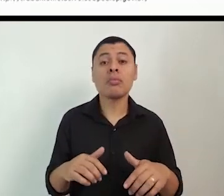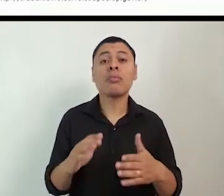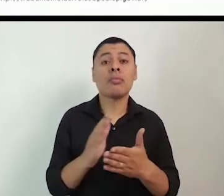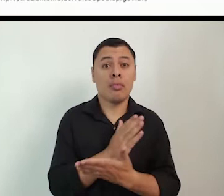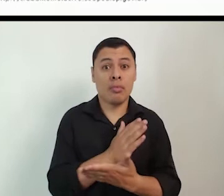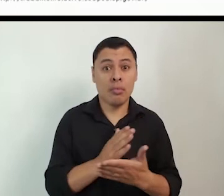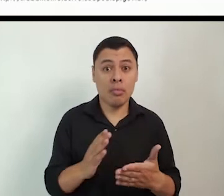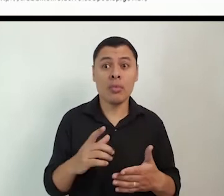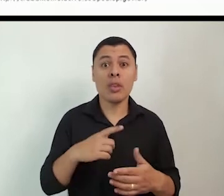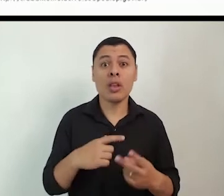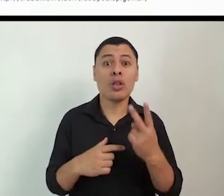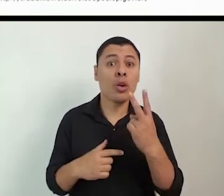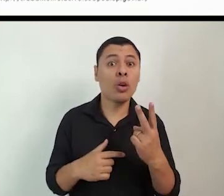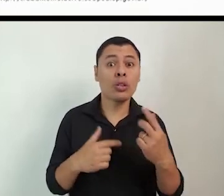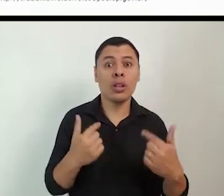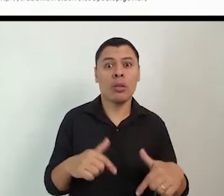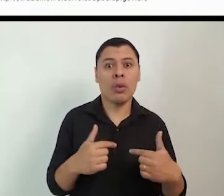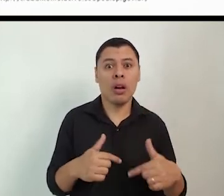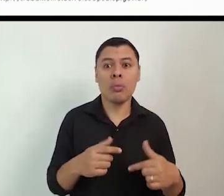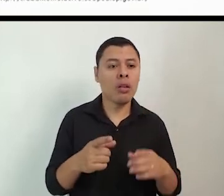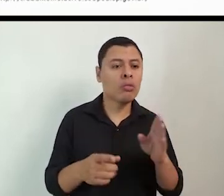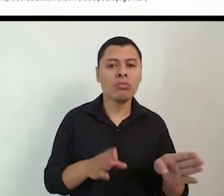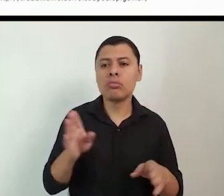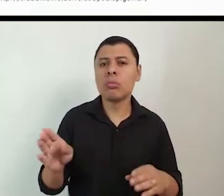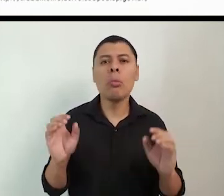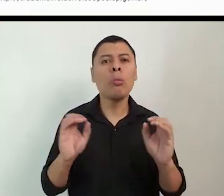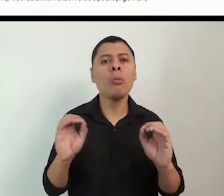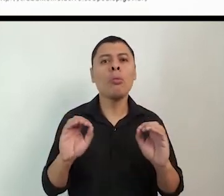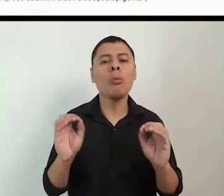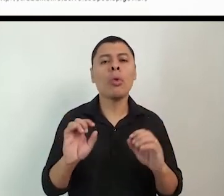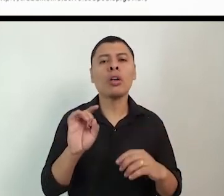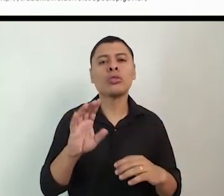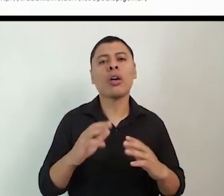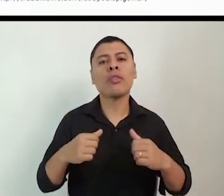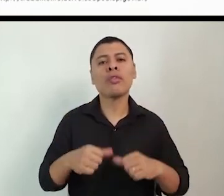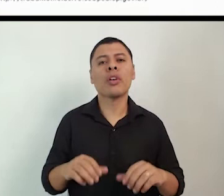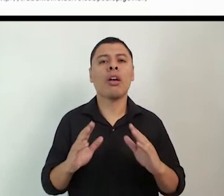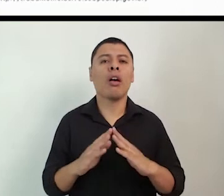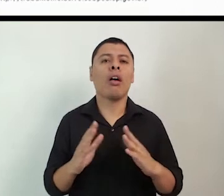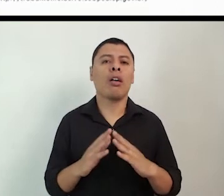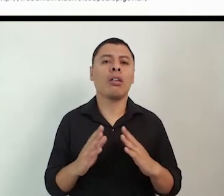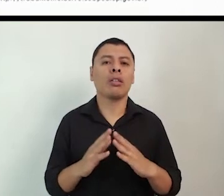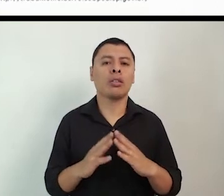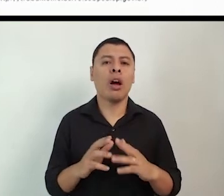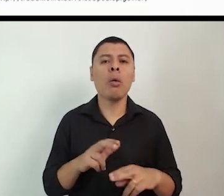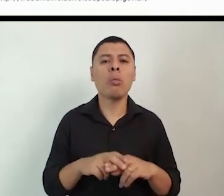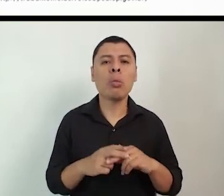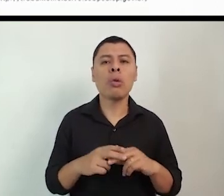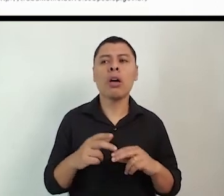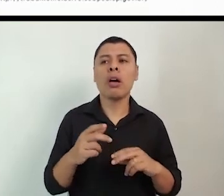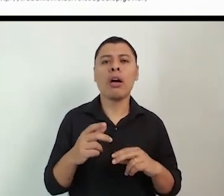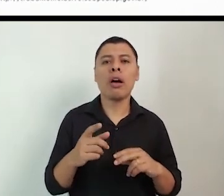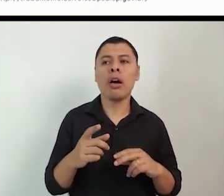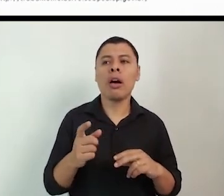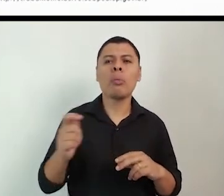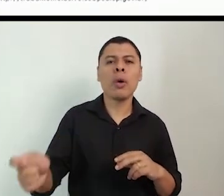têm 2 empregos e elas não trabalham em nenhum deles, elas simplesmente ficam em casa porque é mais barato, às vezes, para a